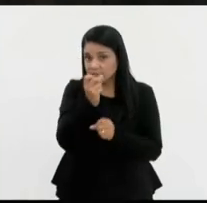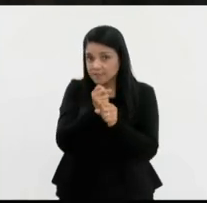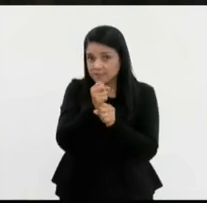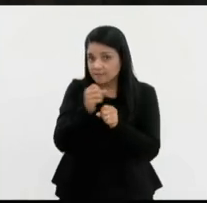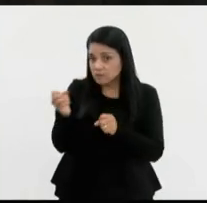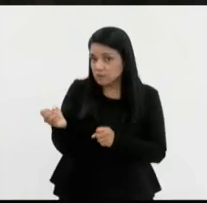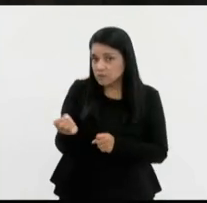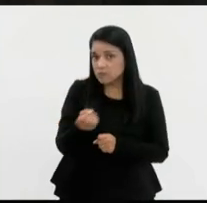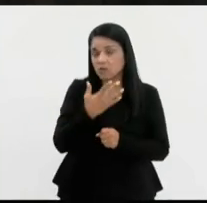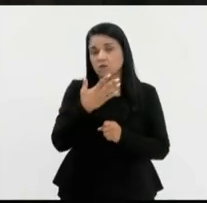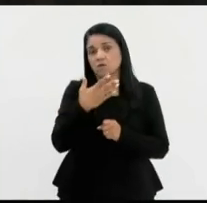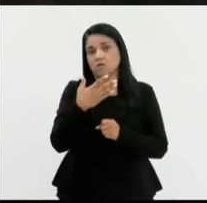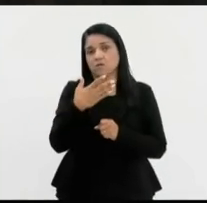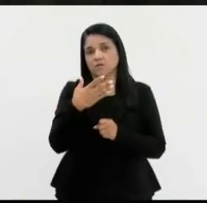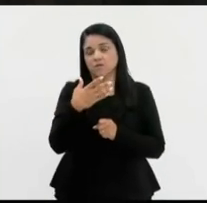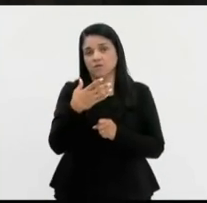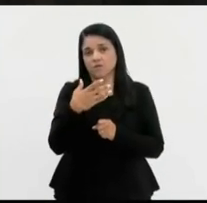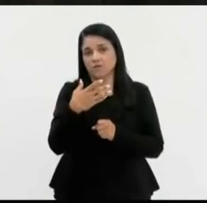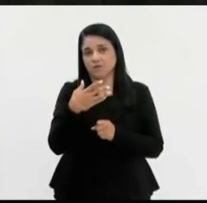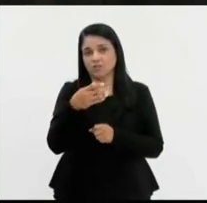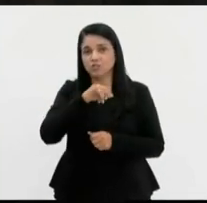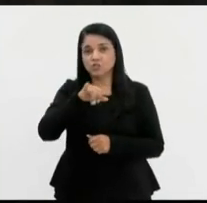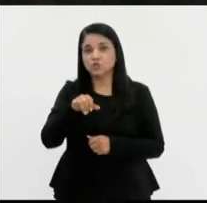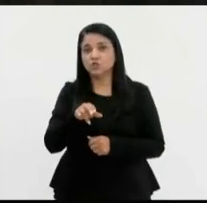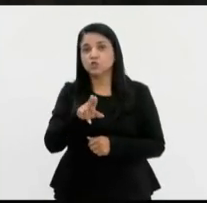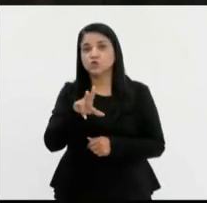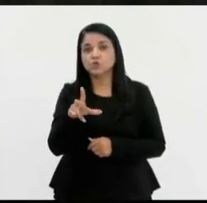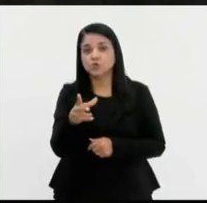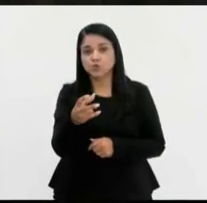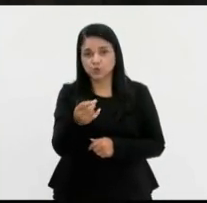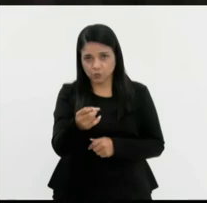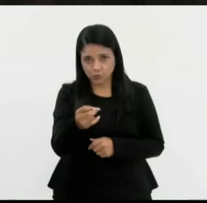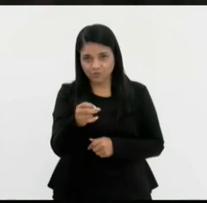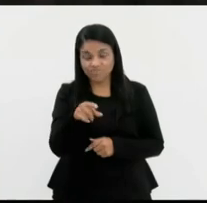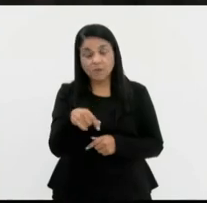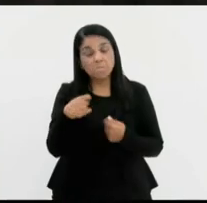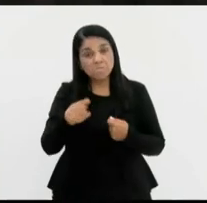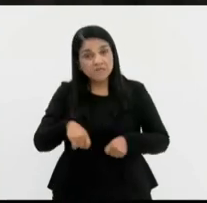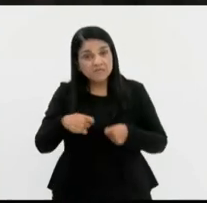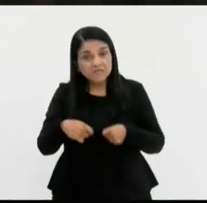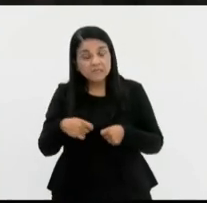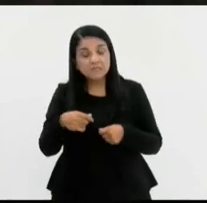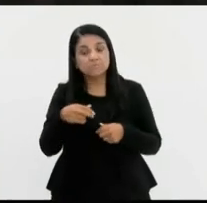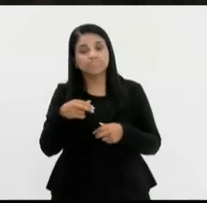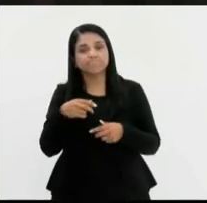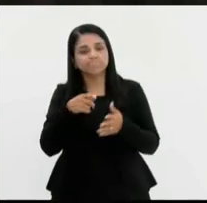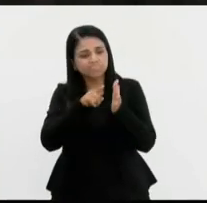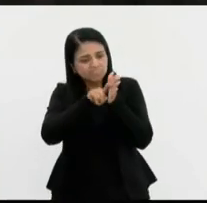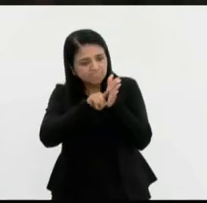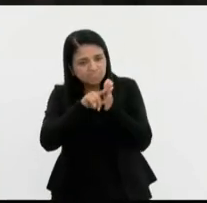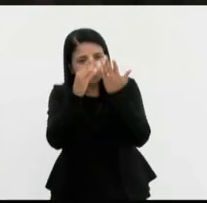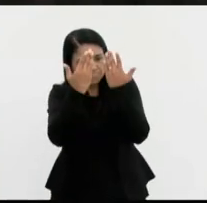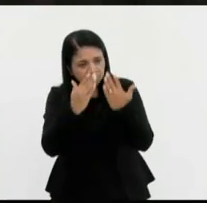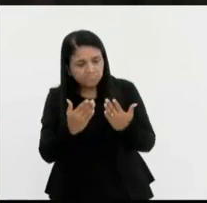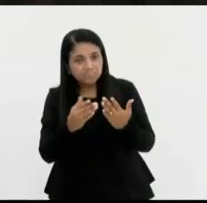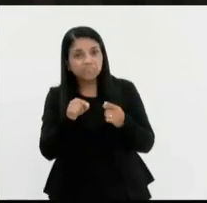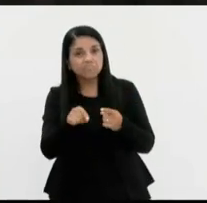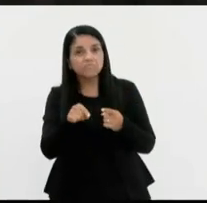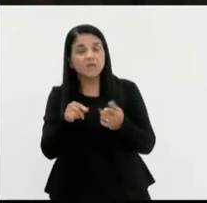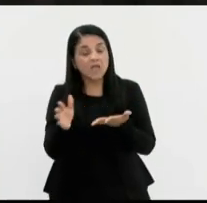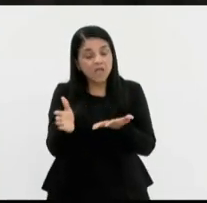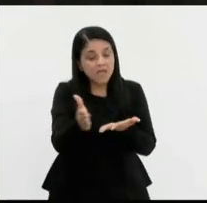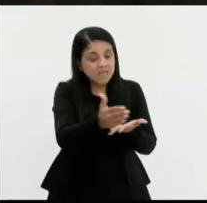regime em junho e precisa ser revisto até porque as prisões de receitas